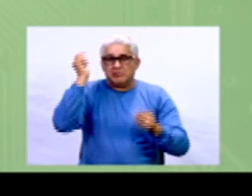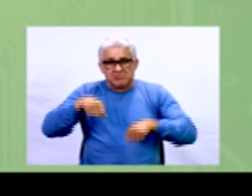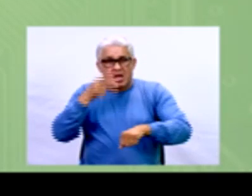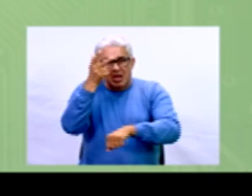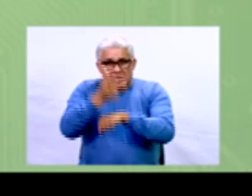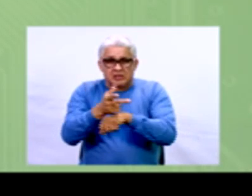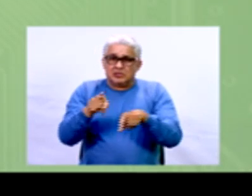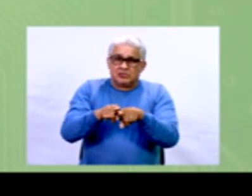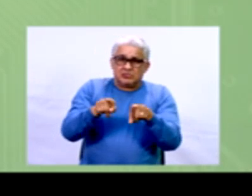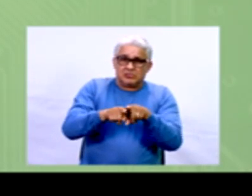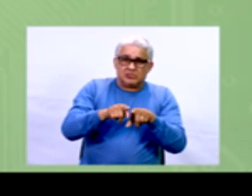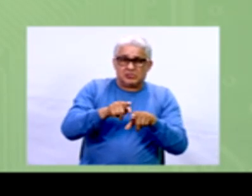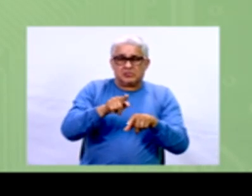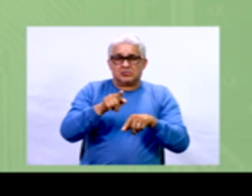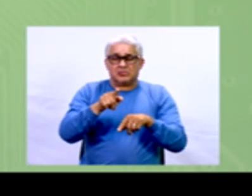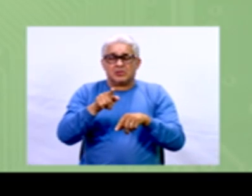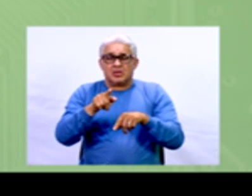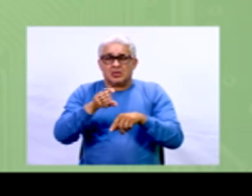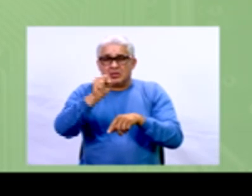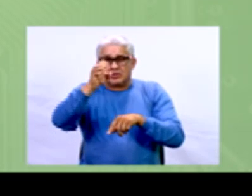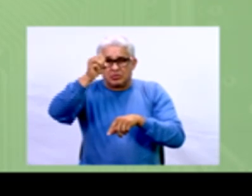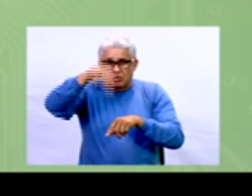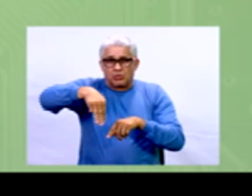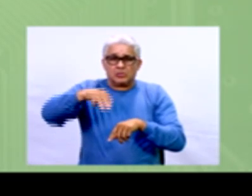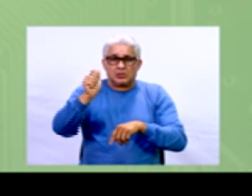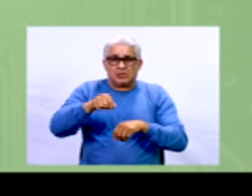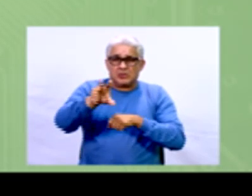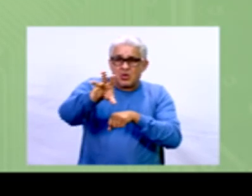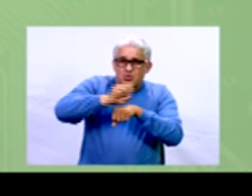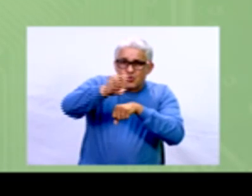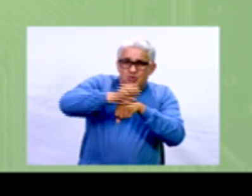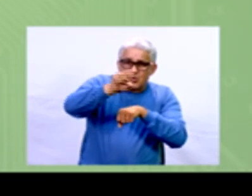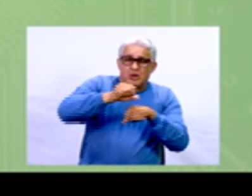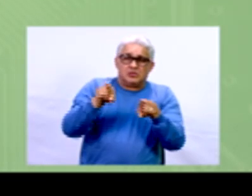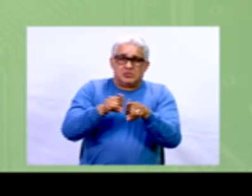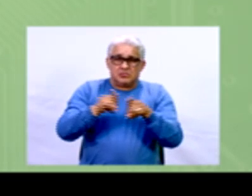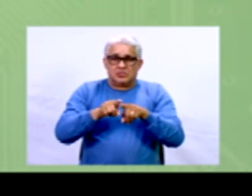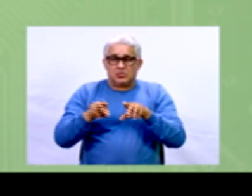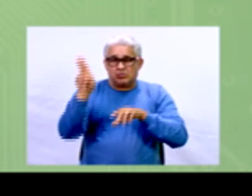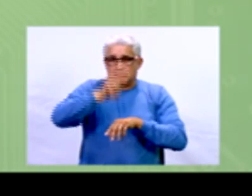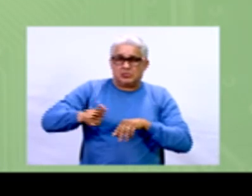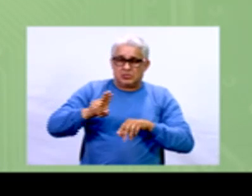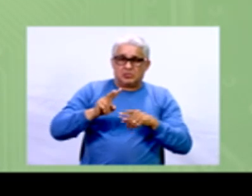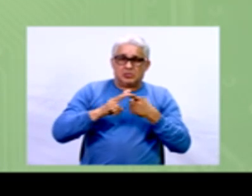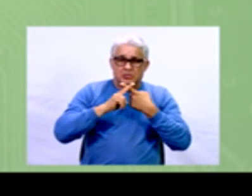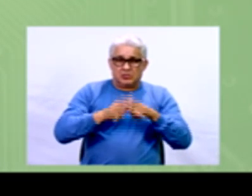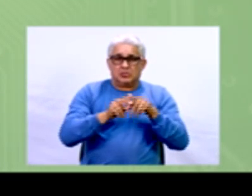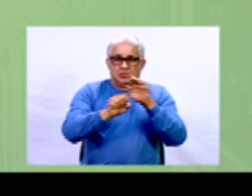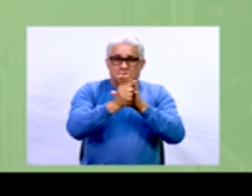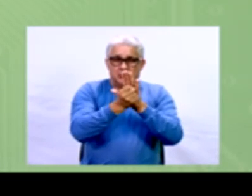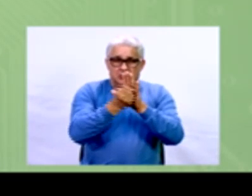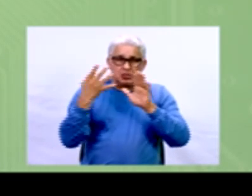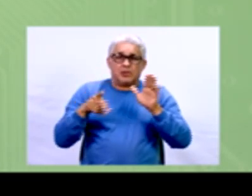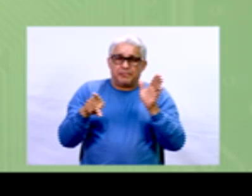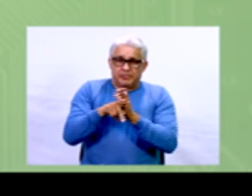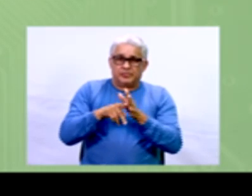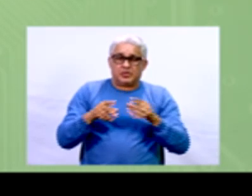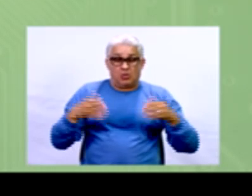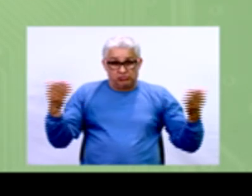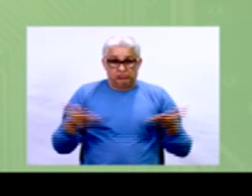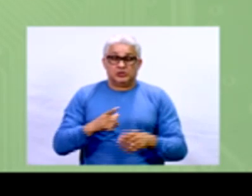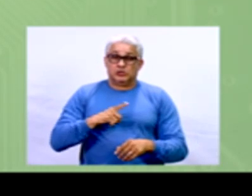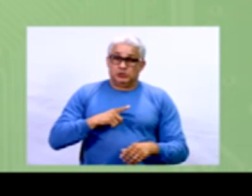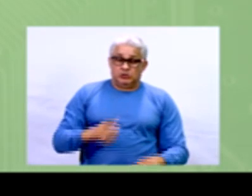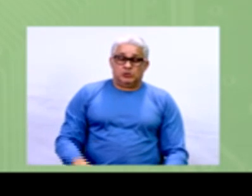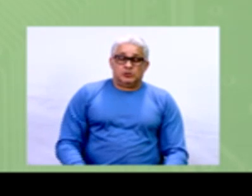som e editar esses objetos utilizando aplicativos próprios. Então, hoje em dia, o recurso multimídia ele